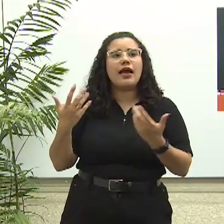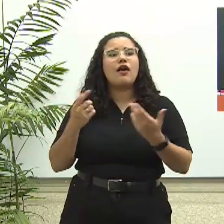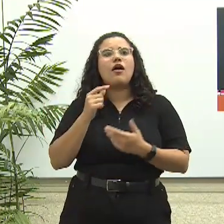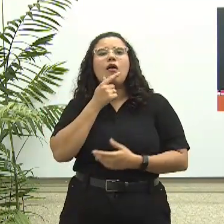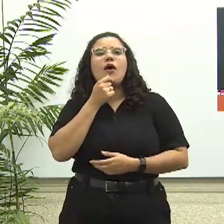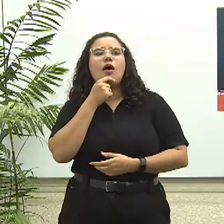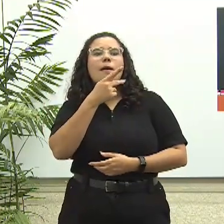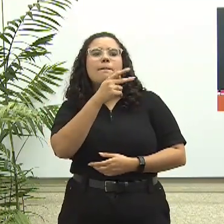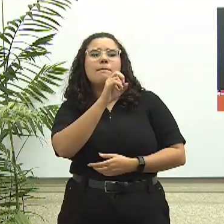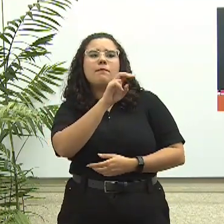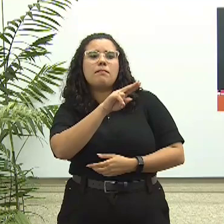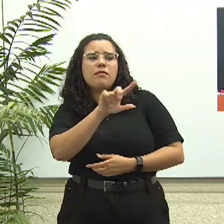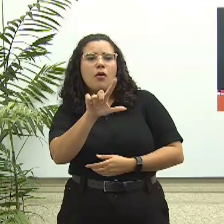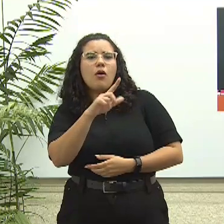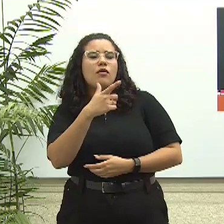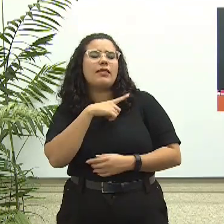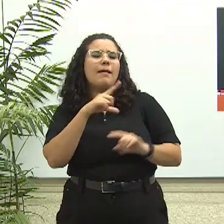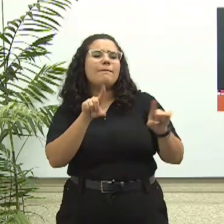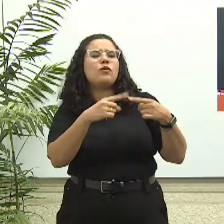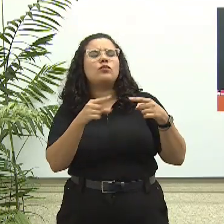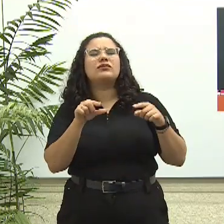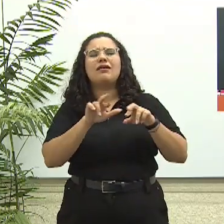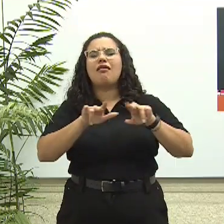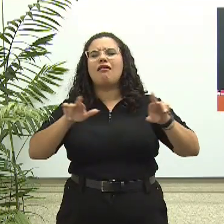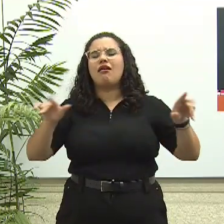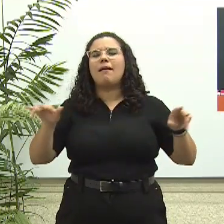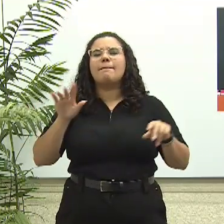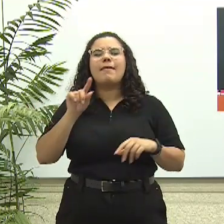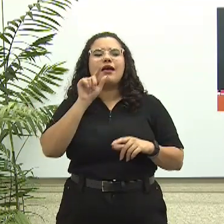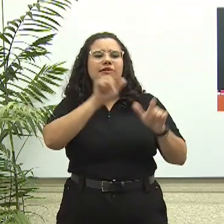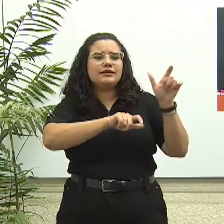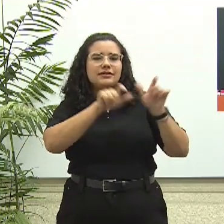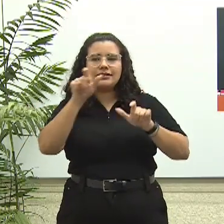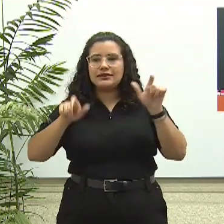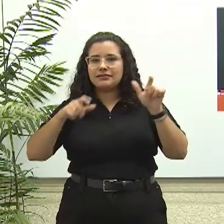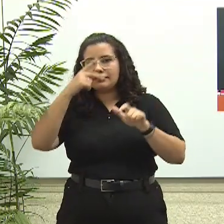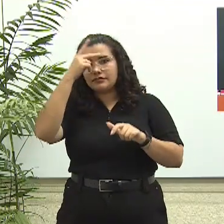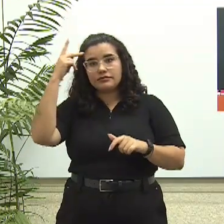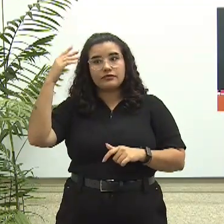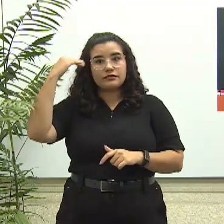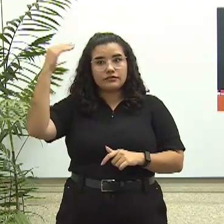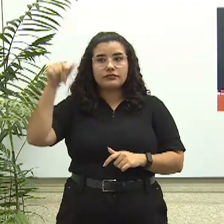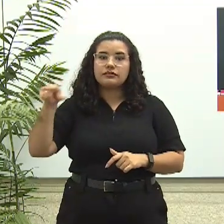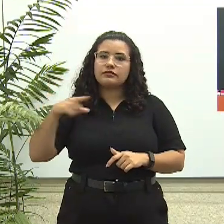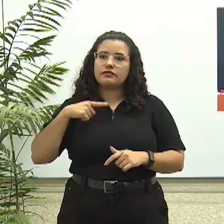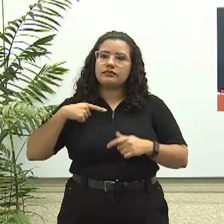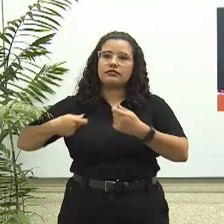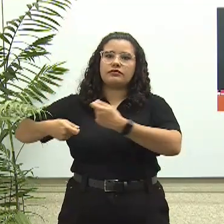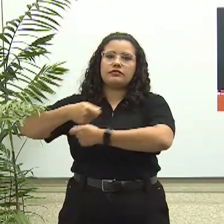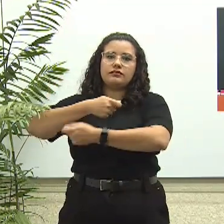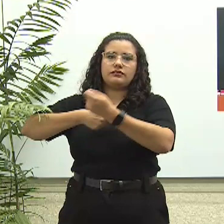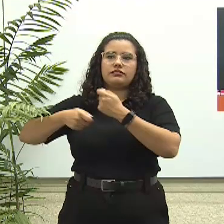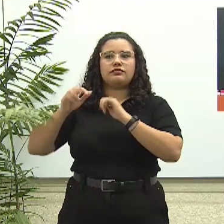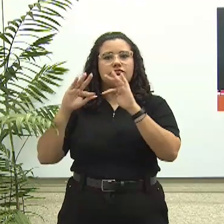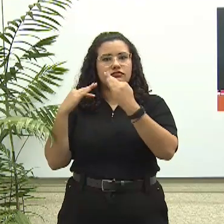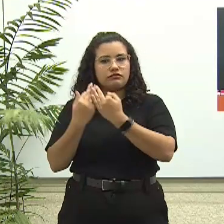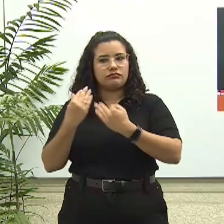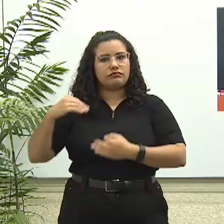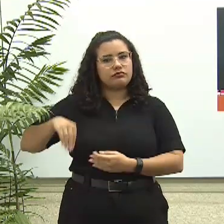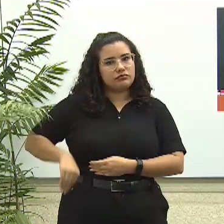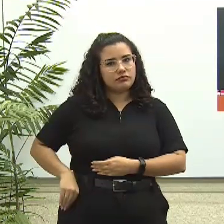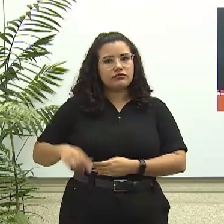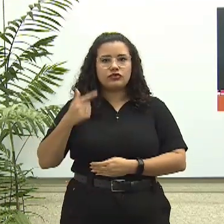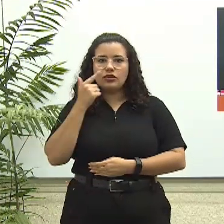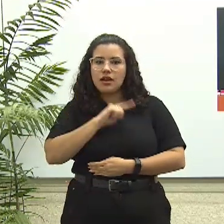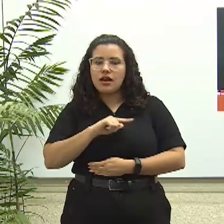carta na música só que esses ícones né ainda negociam a família ganha negocia